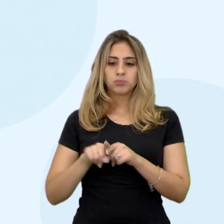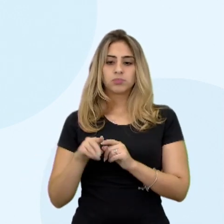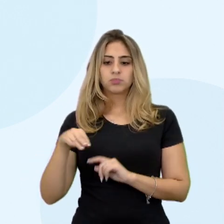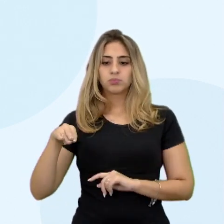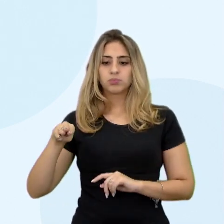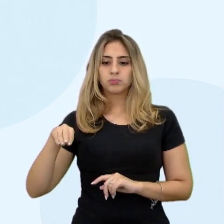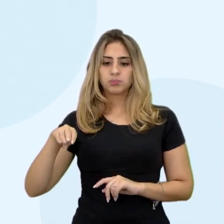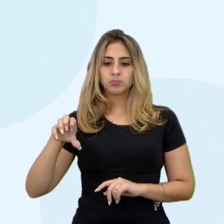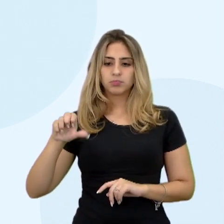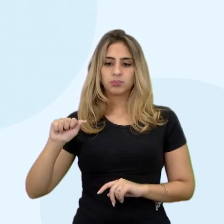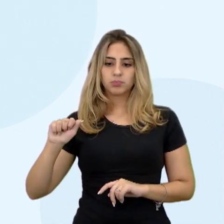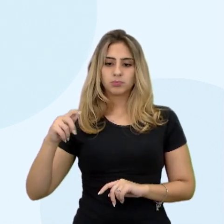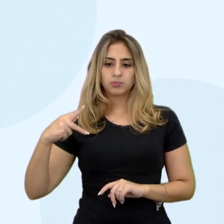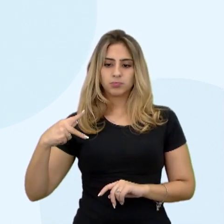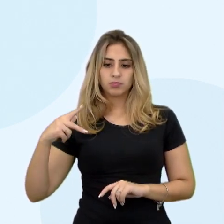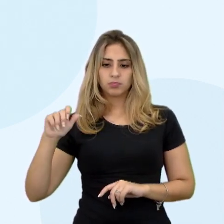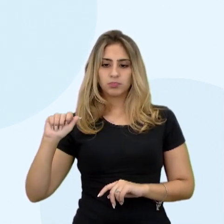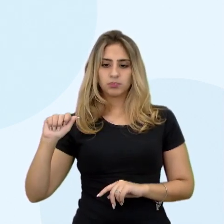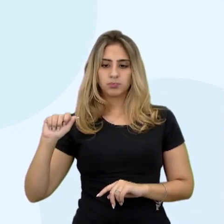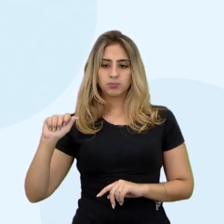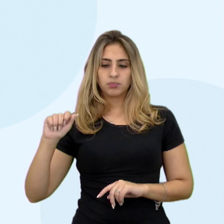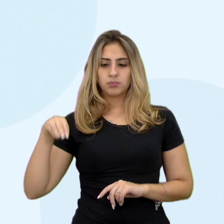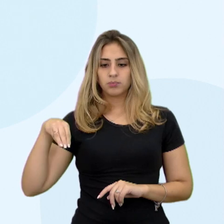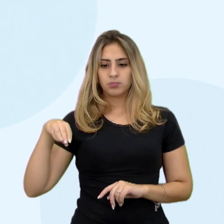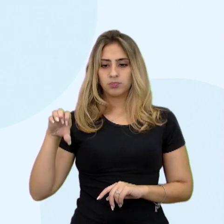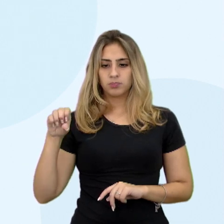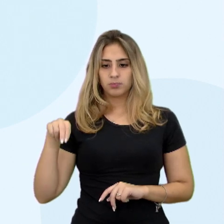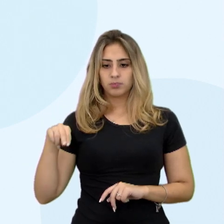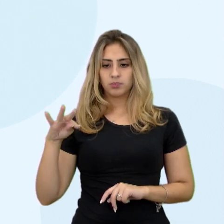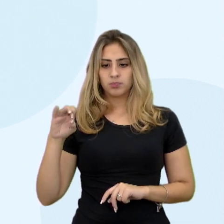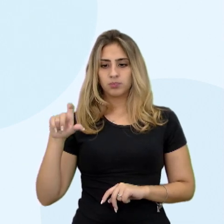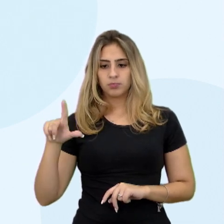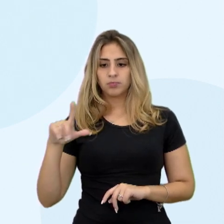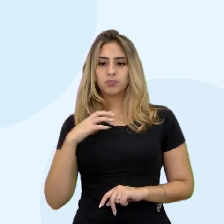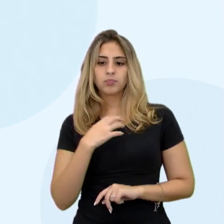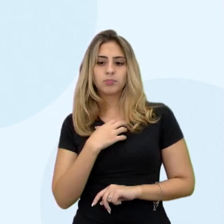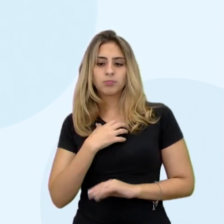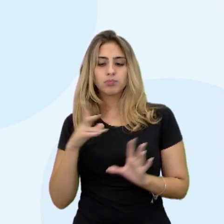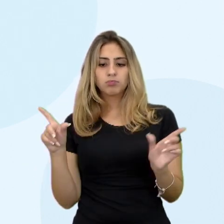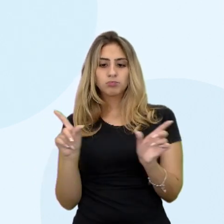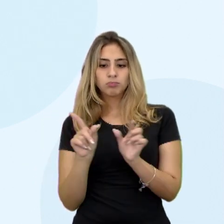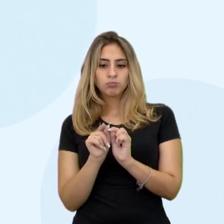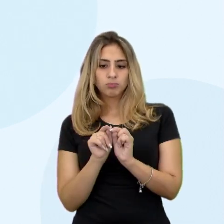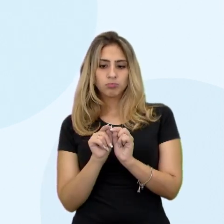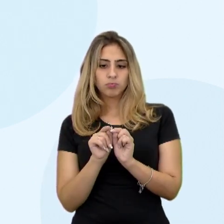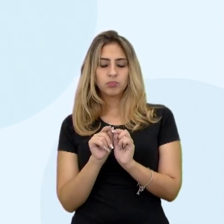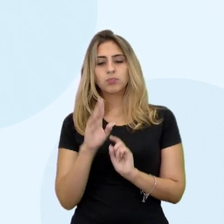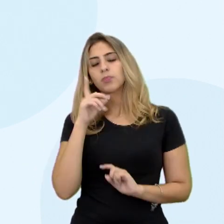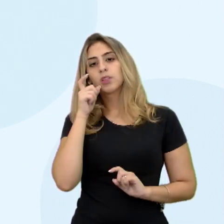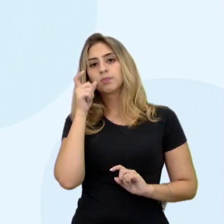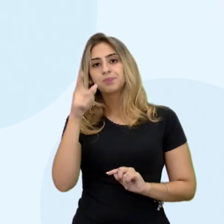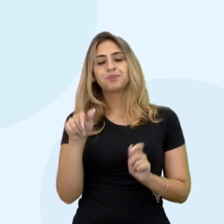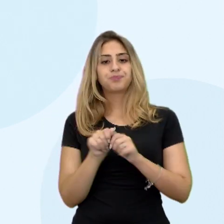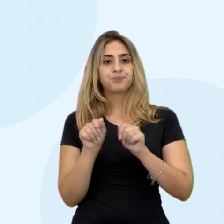no mapa mental a gente estrutura um pensamento de uma forma mais resumida. E é bem interessante porque vai fazendo uma ponte, vai